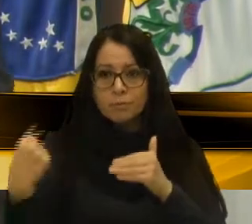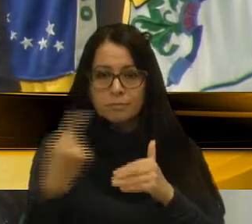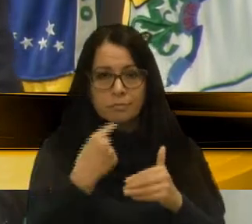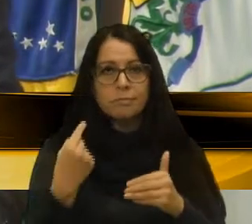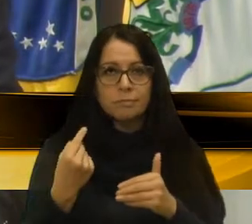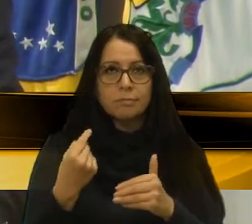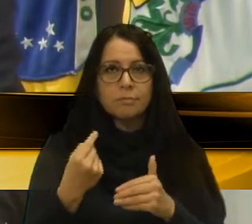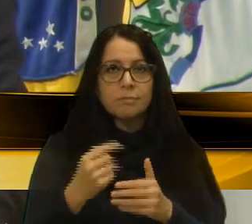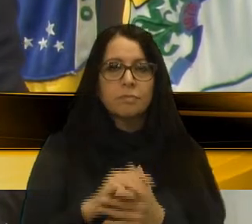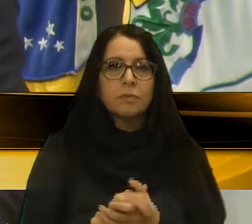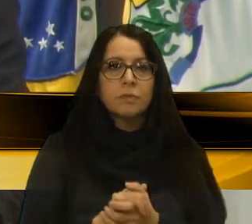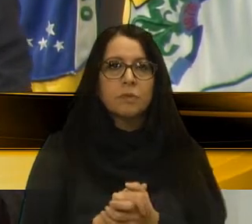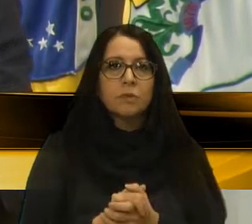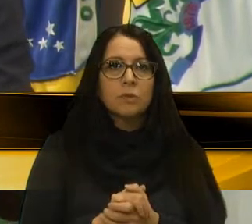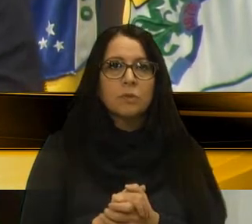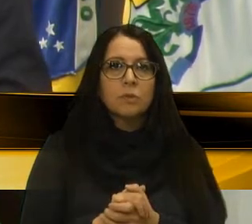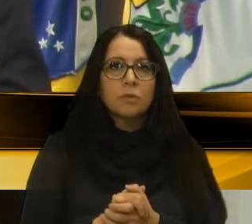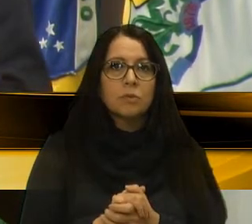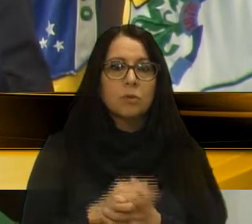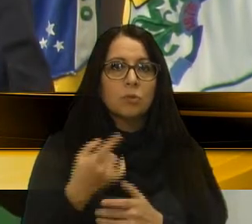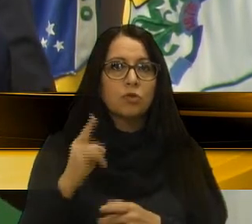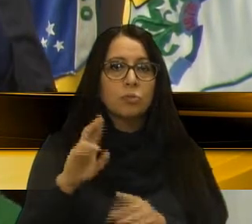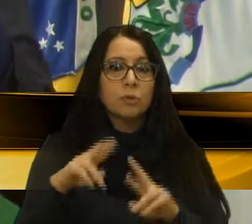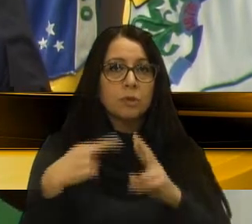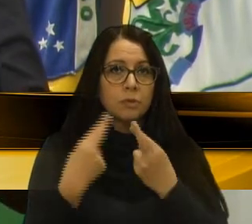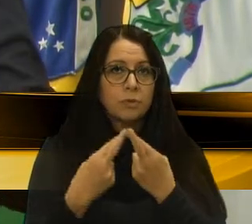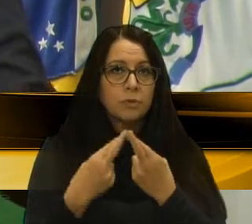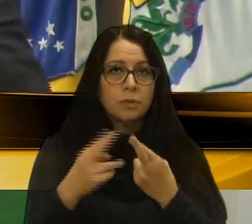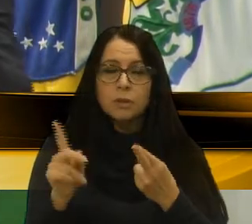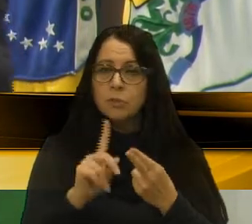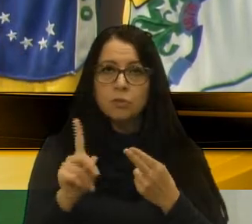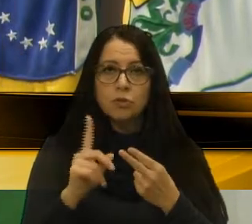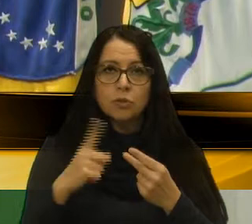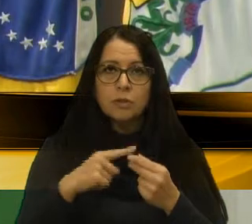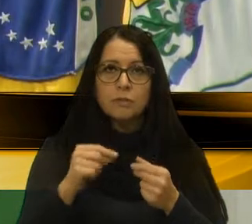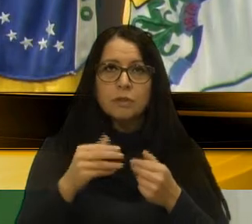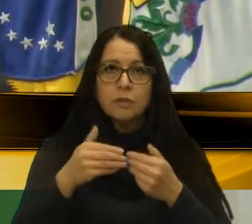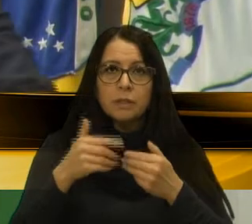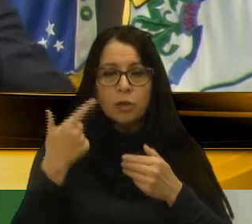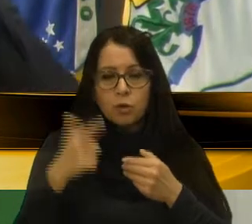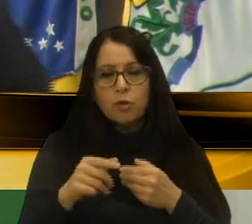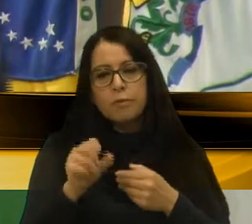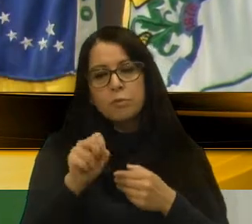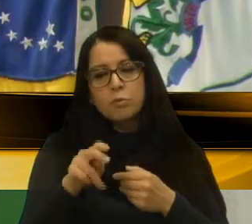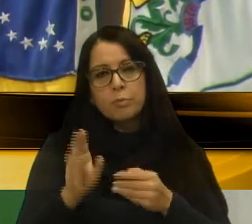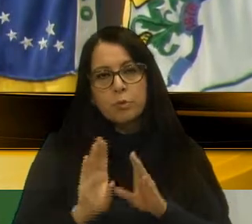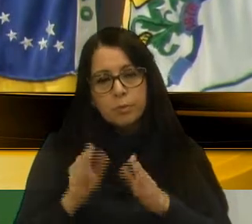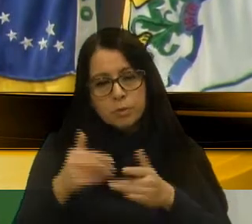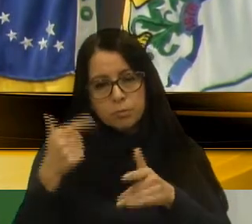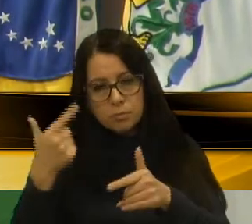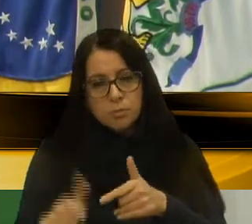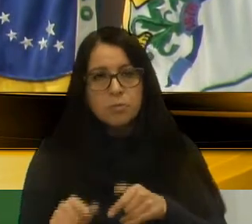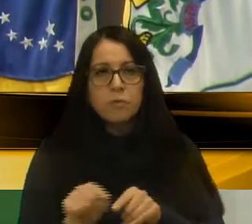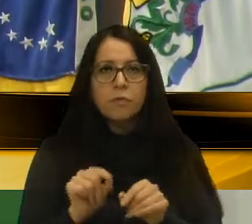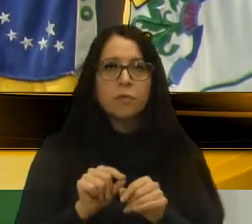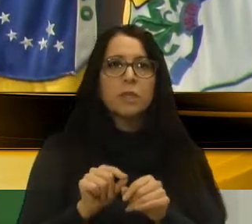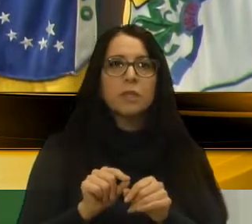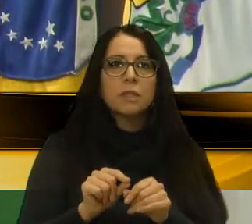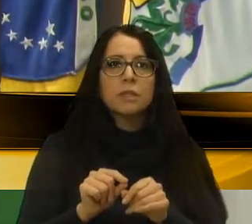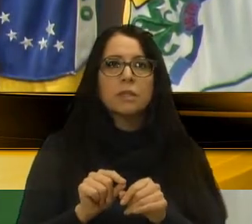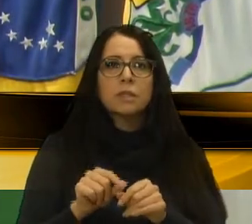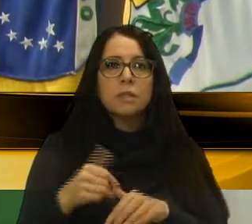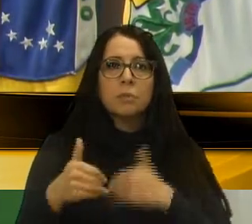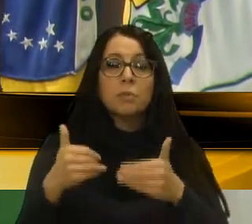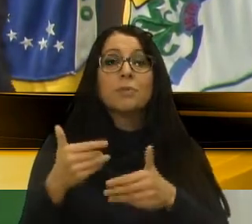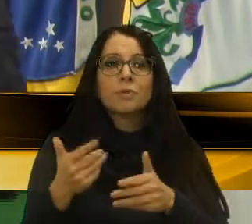por maioria, se construiu um entendimento na última reunião que não deveria se reabrir uma subcomissão novamente, se instaurar novamente o